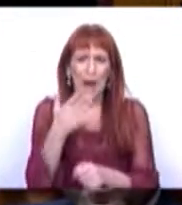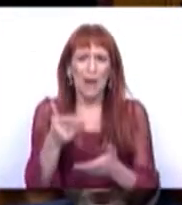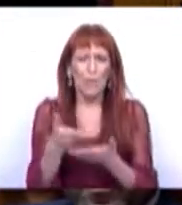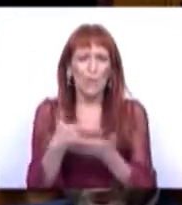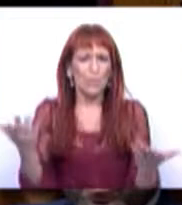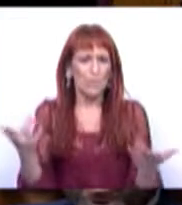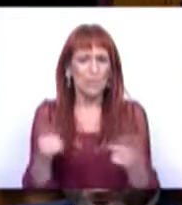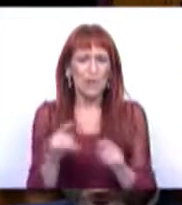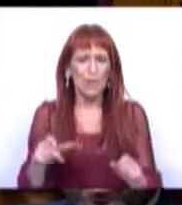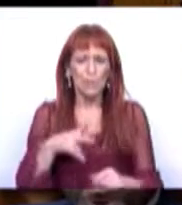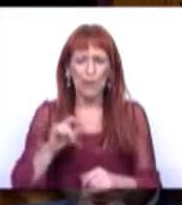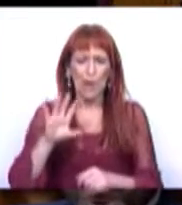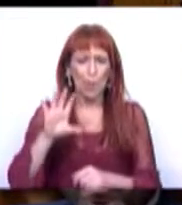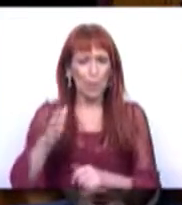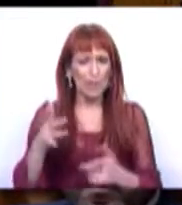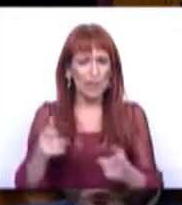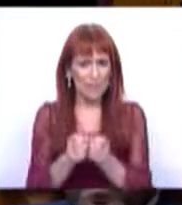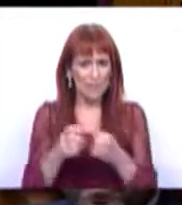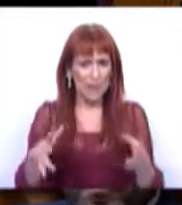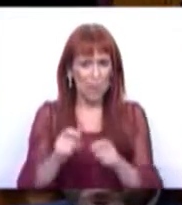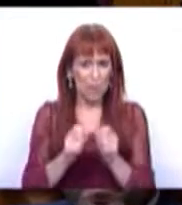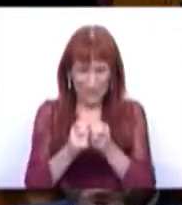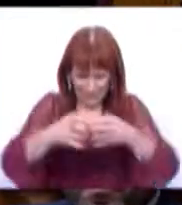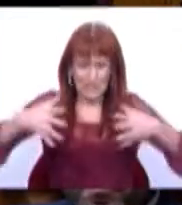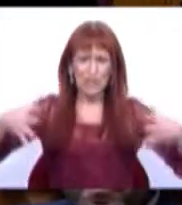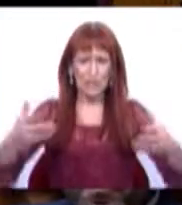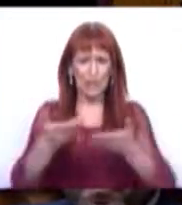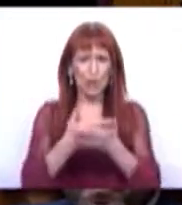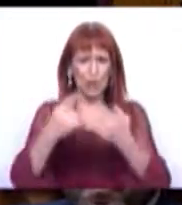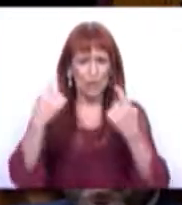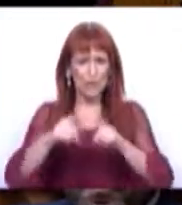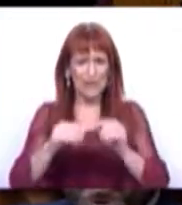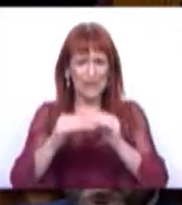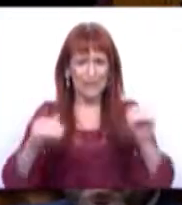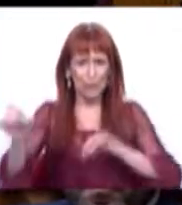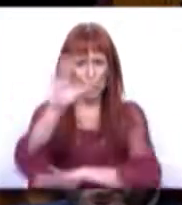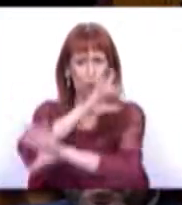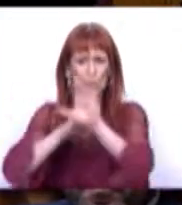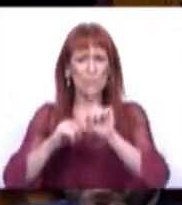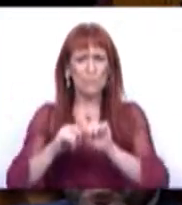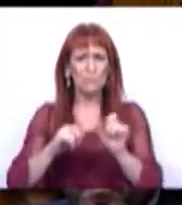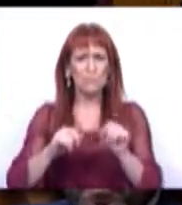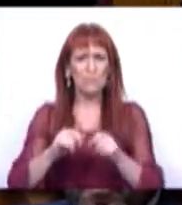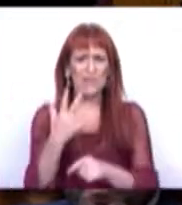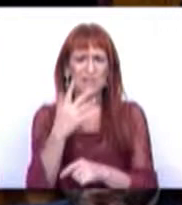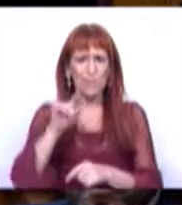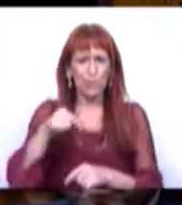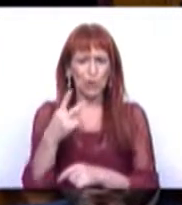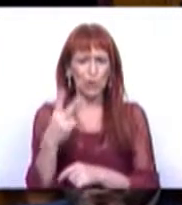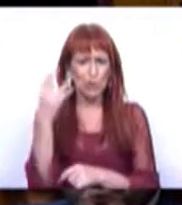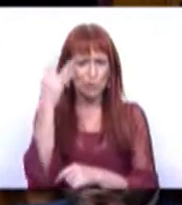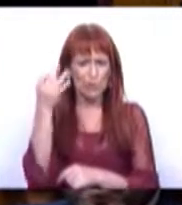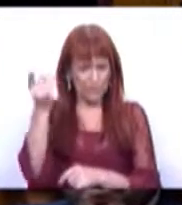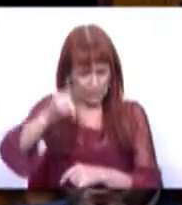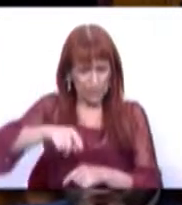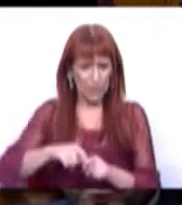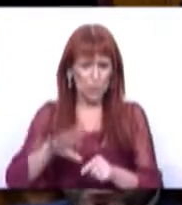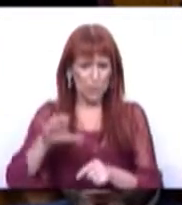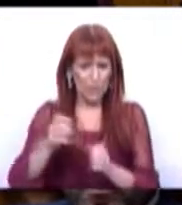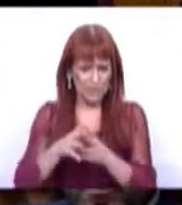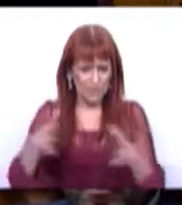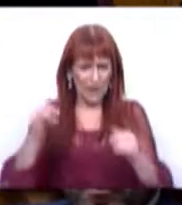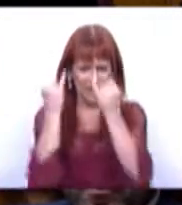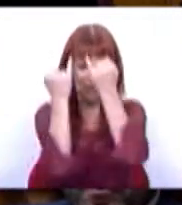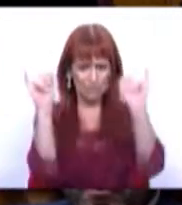claro. Portugal é o país com maior crescimento económico a nível europeu, 5,2%, mas também o país com